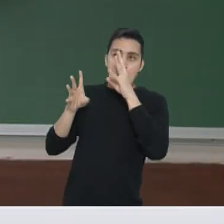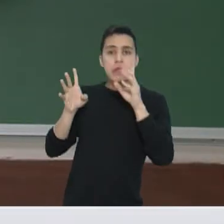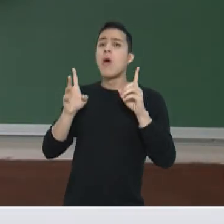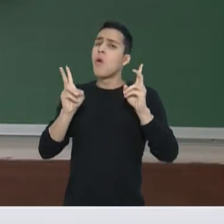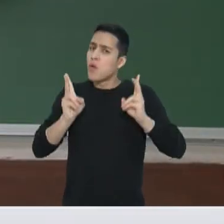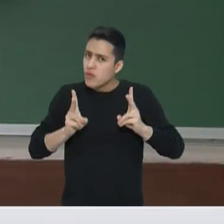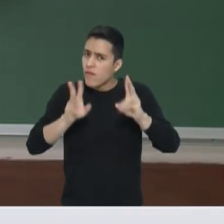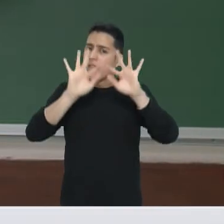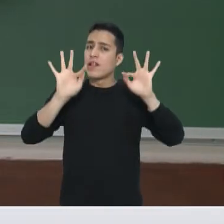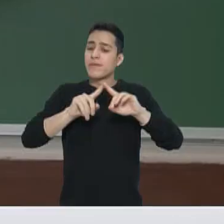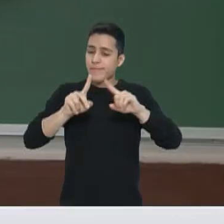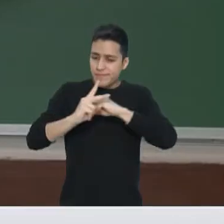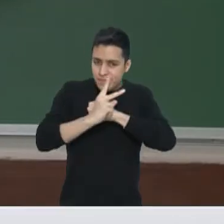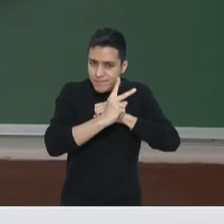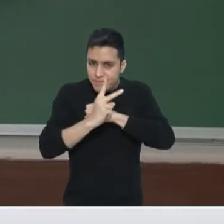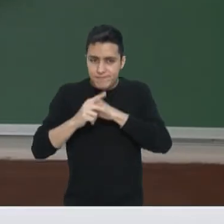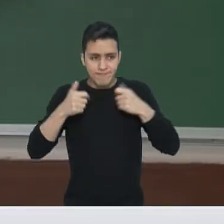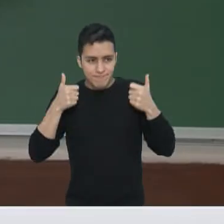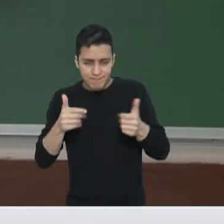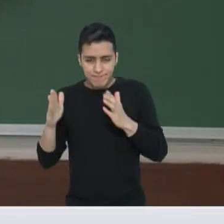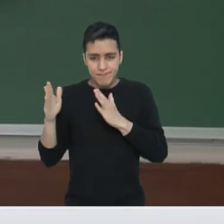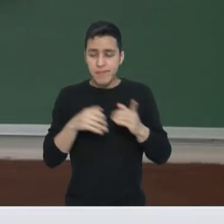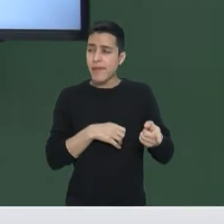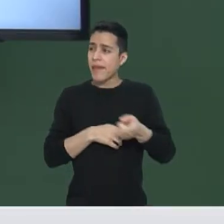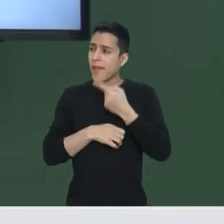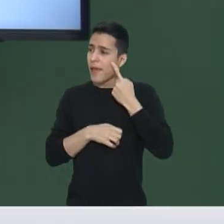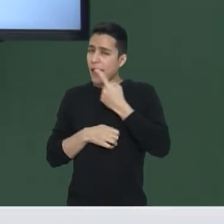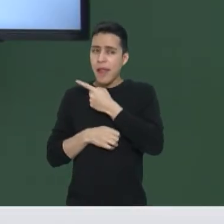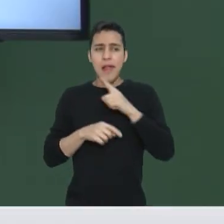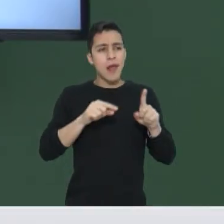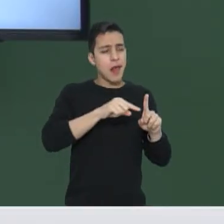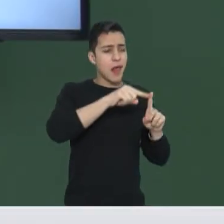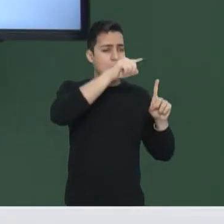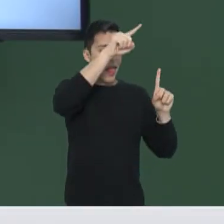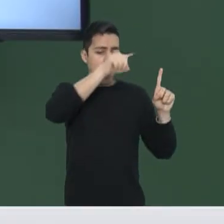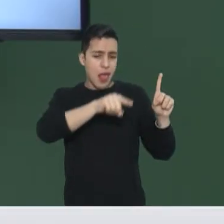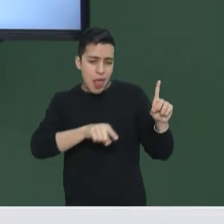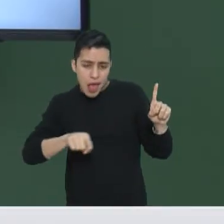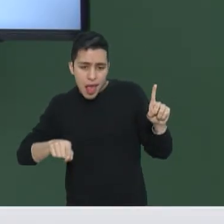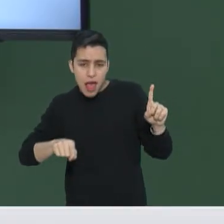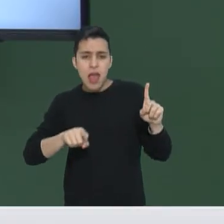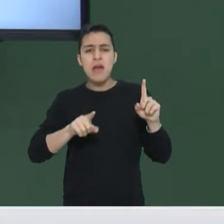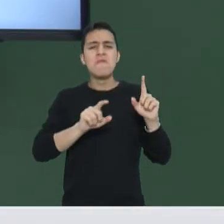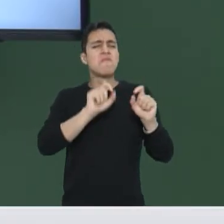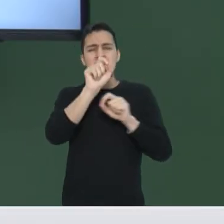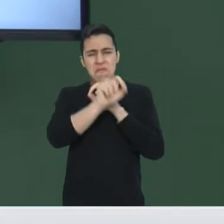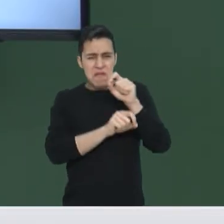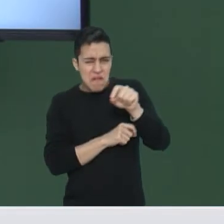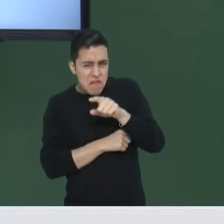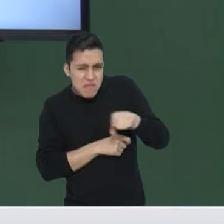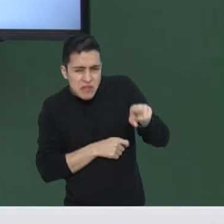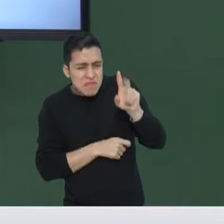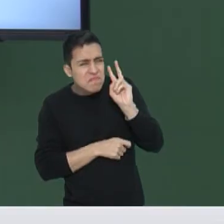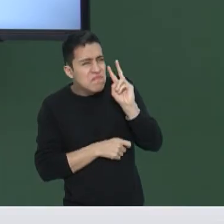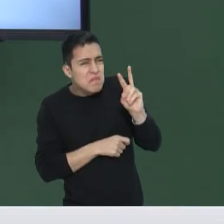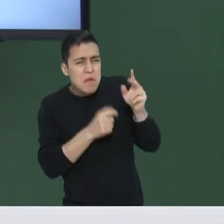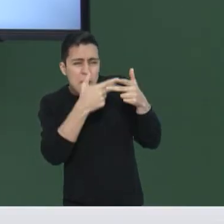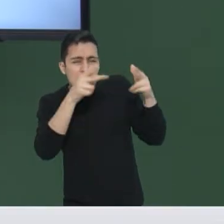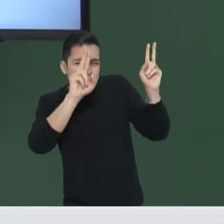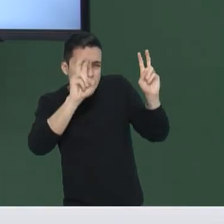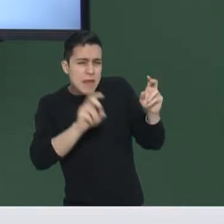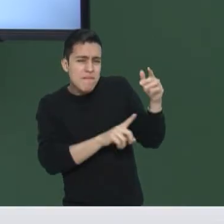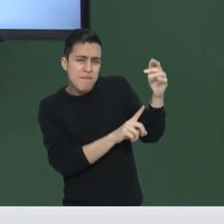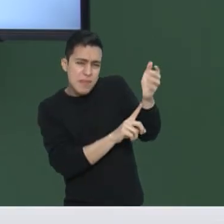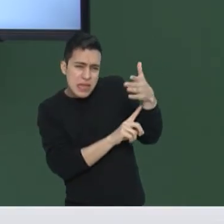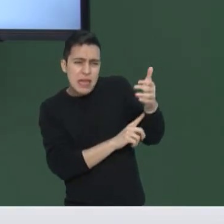feliz, ok? Eu tenho aqui agora um gráfico em relação às bandeiras. Você já ouviu falar isso no jornal, em algum lugar? As